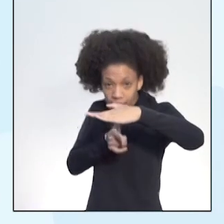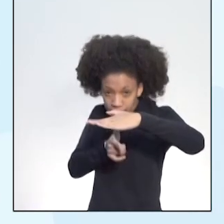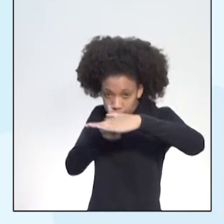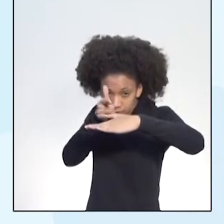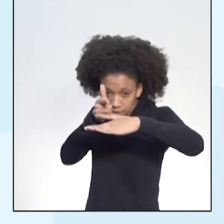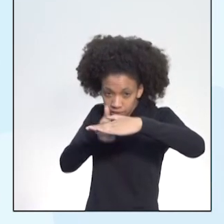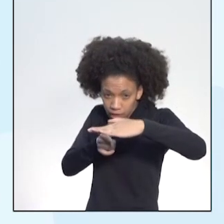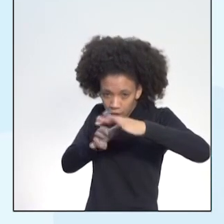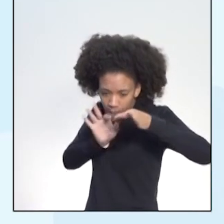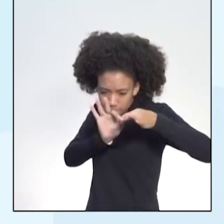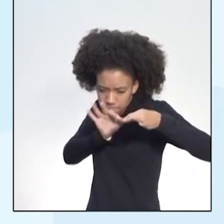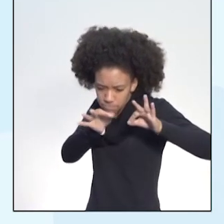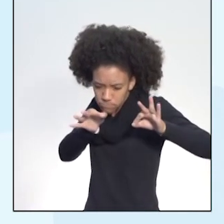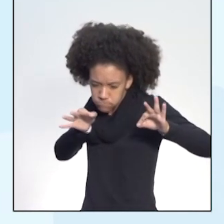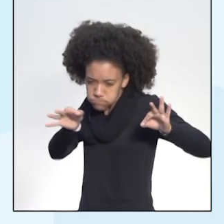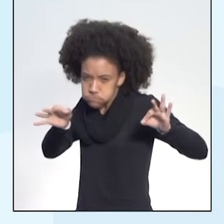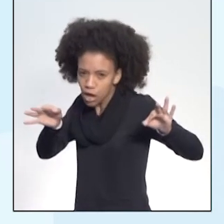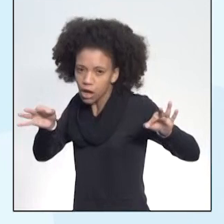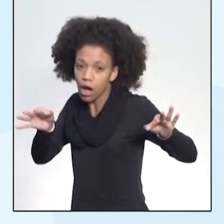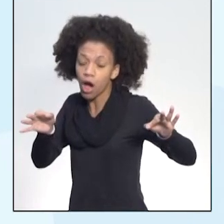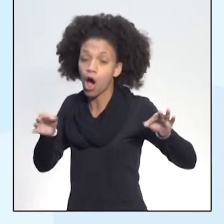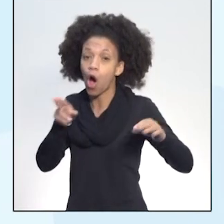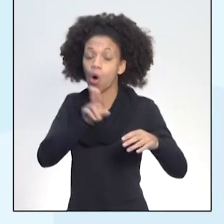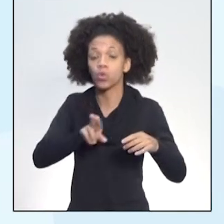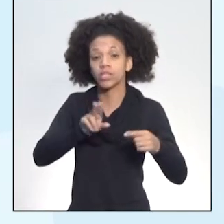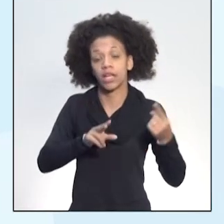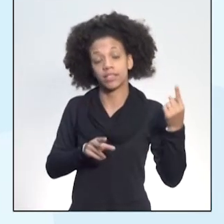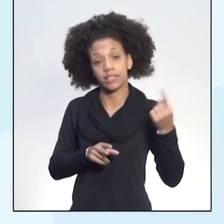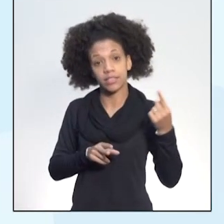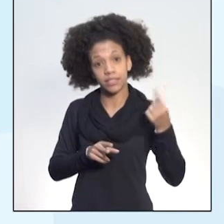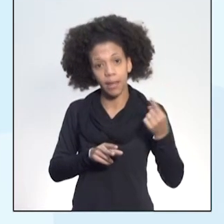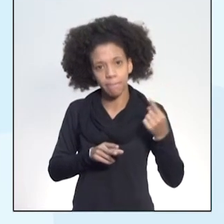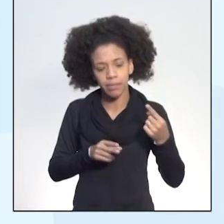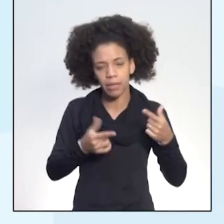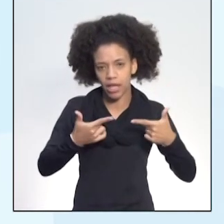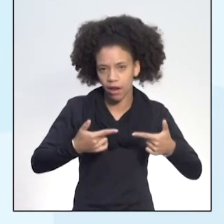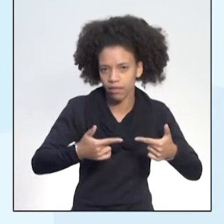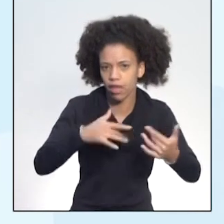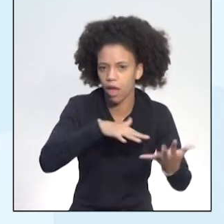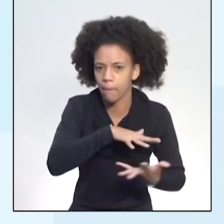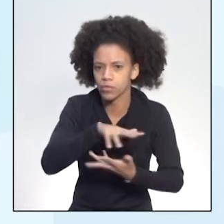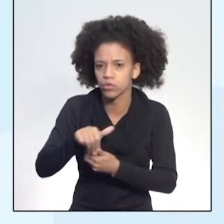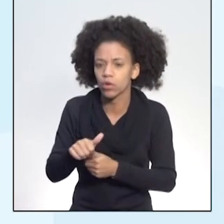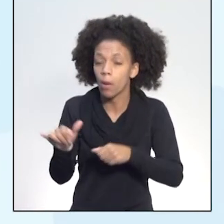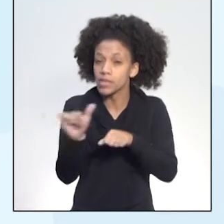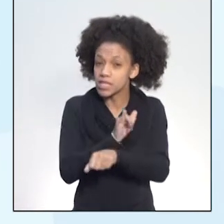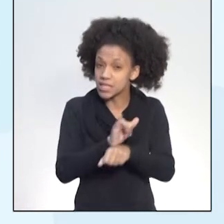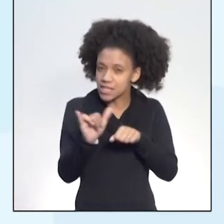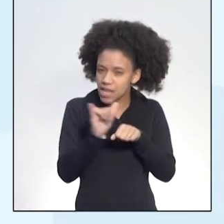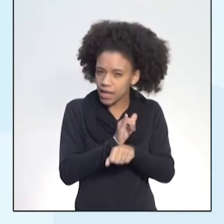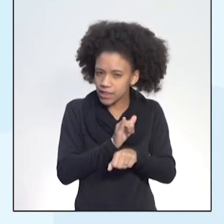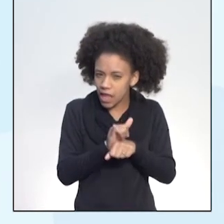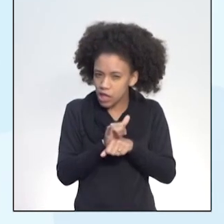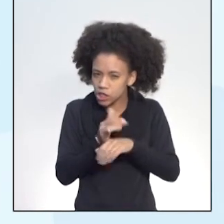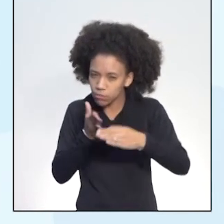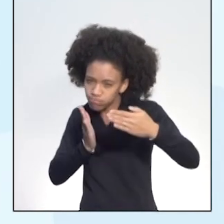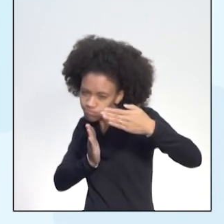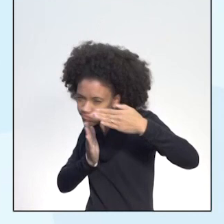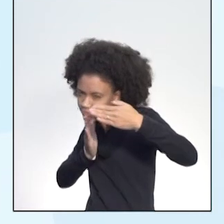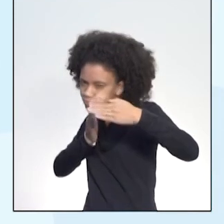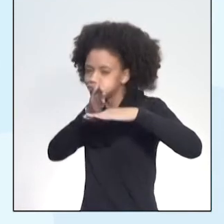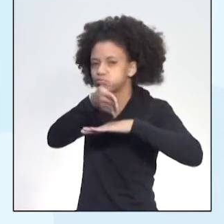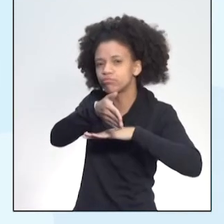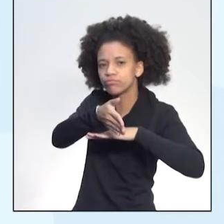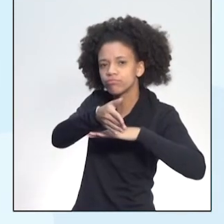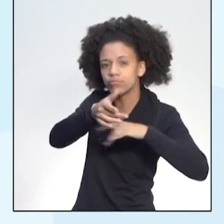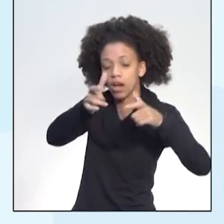foram amplamente utilizadas na Primeira Guerra Mundial como tática para a conquista de territórios